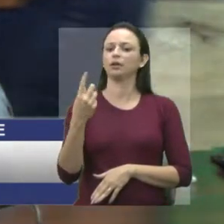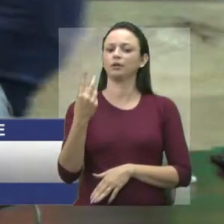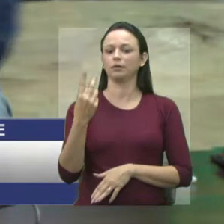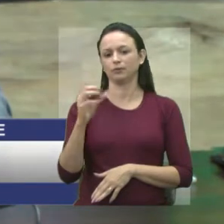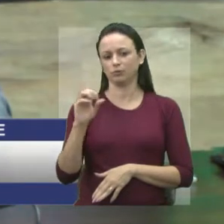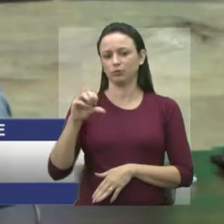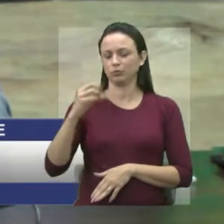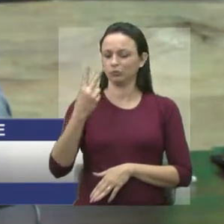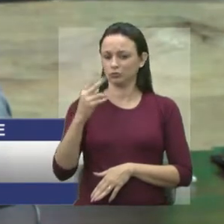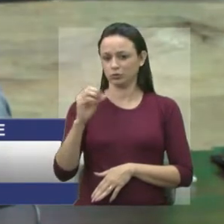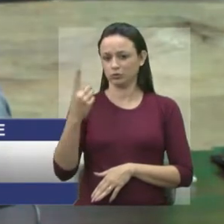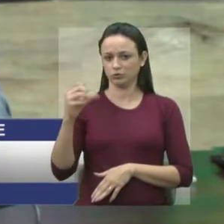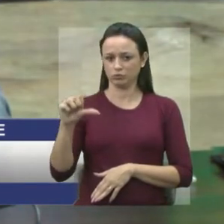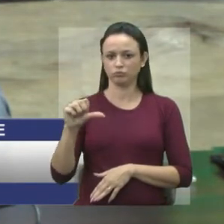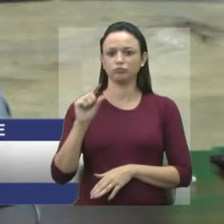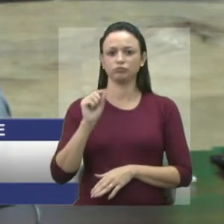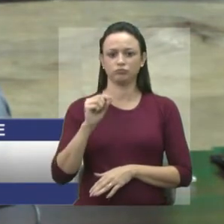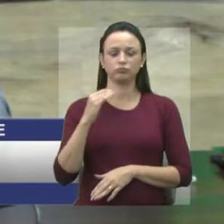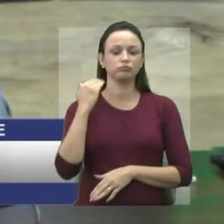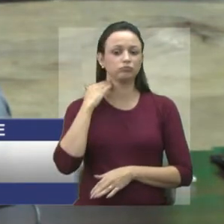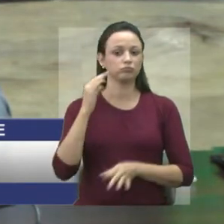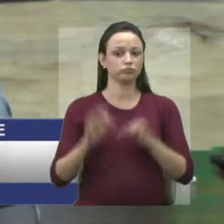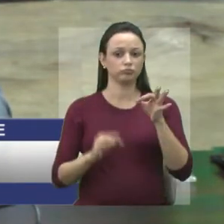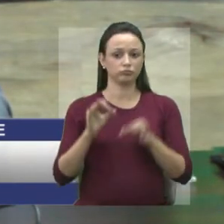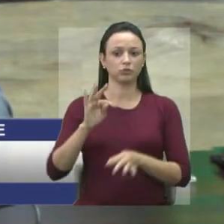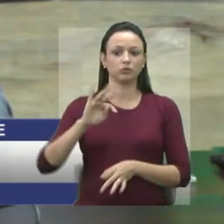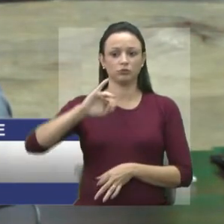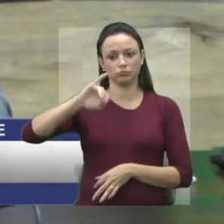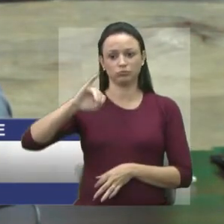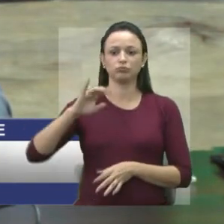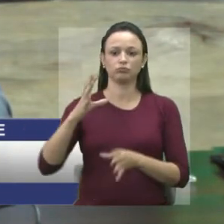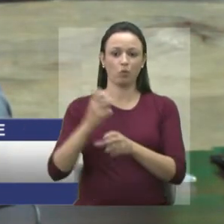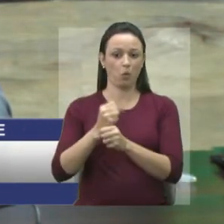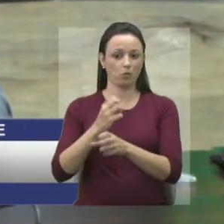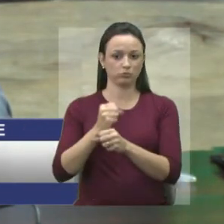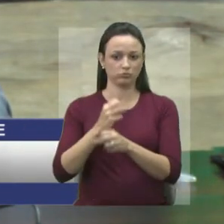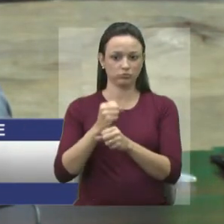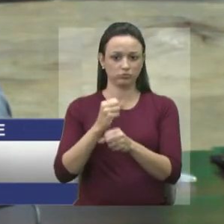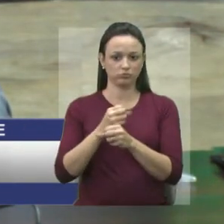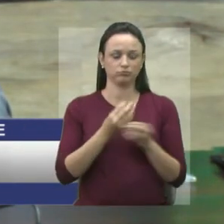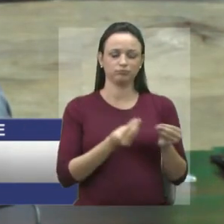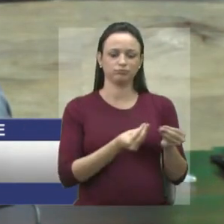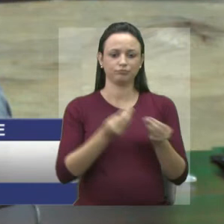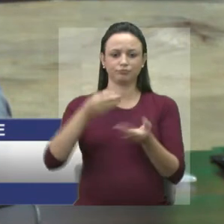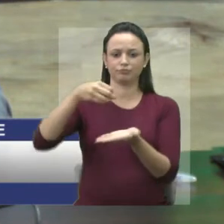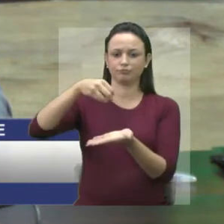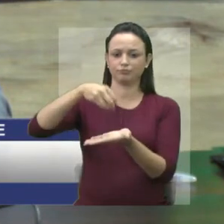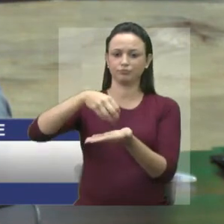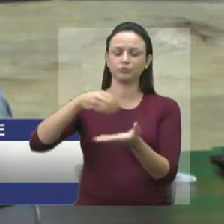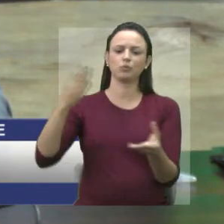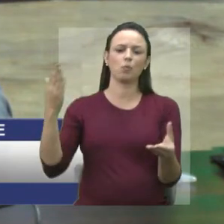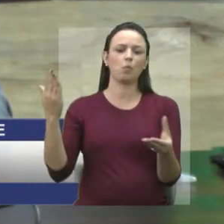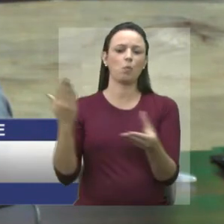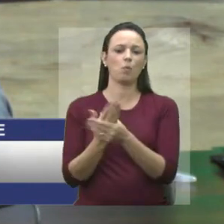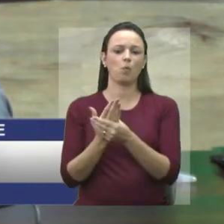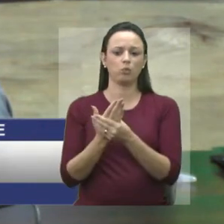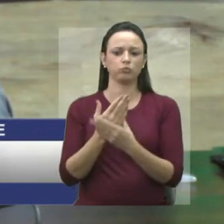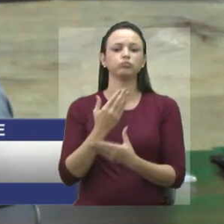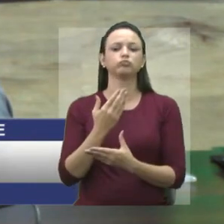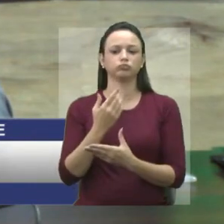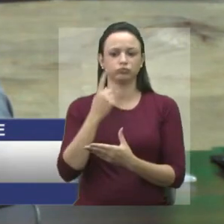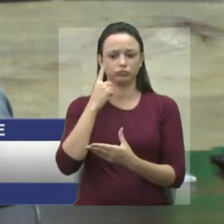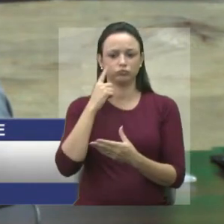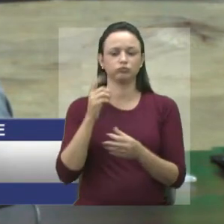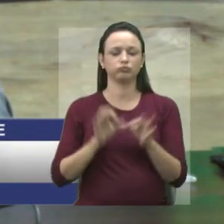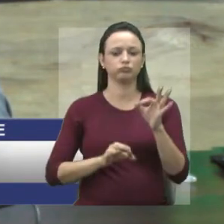1204/1/2019, no Tribunal de Contas do Estado de São Paulo, encaminhando cópia da sentença proferida nos autos do